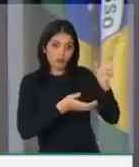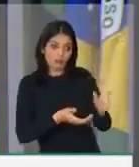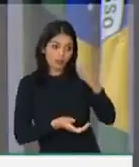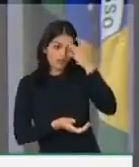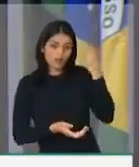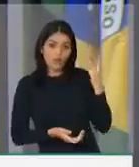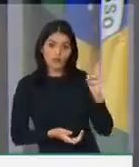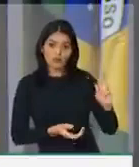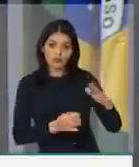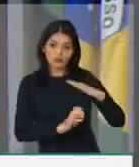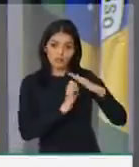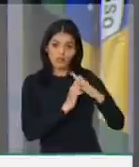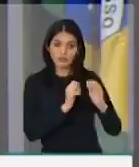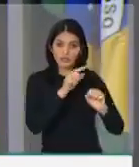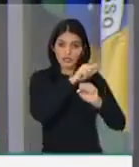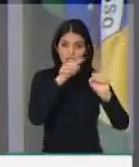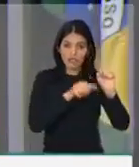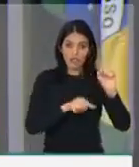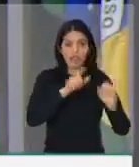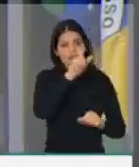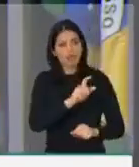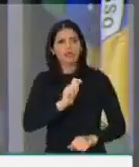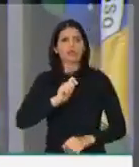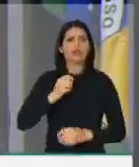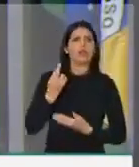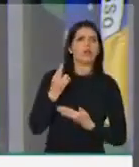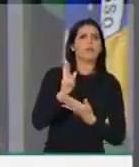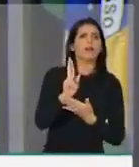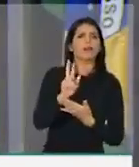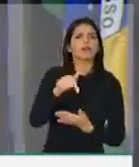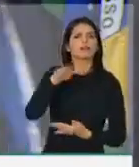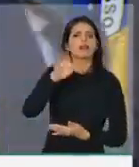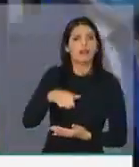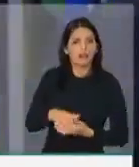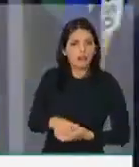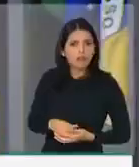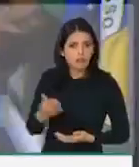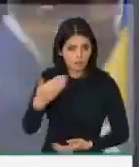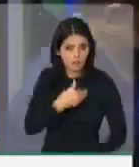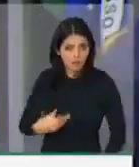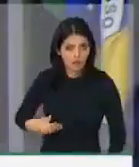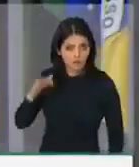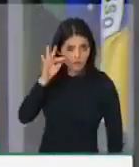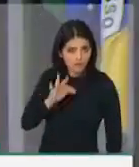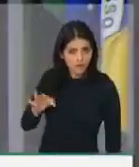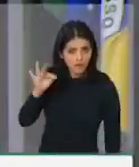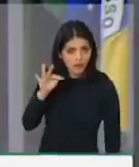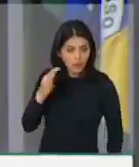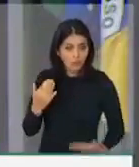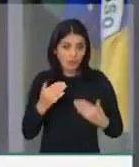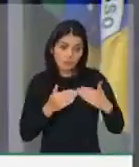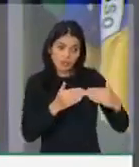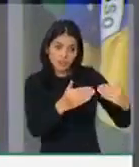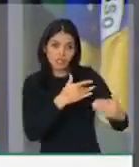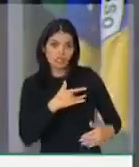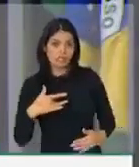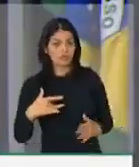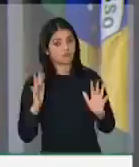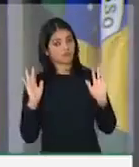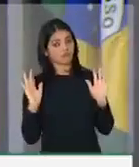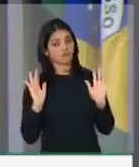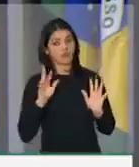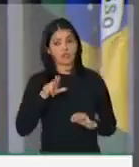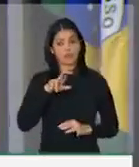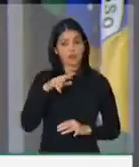ok ele estava representando para negociar o governo federal e o Ministério da Saúde irmão o irmão